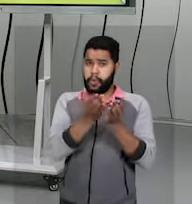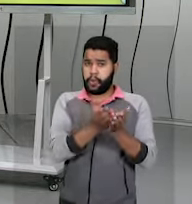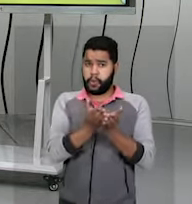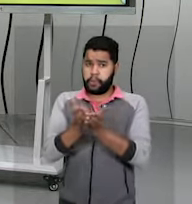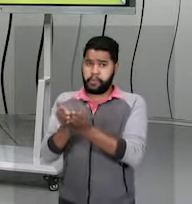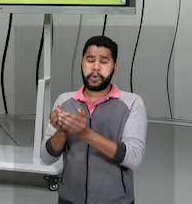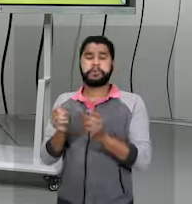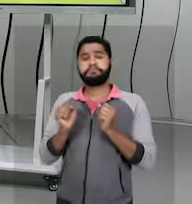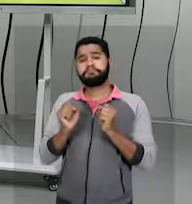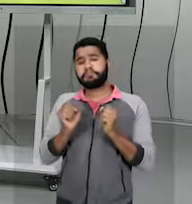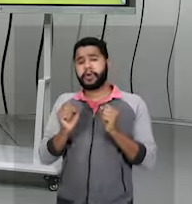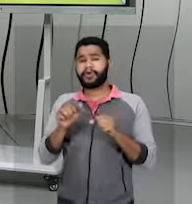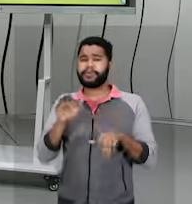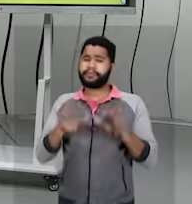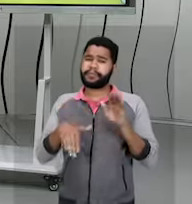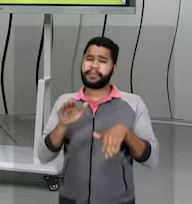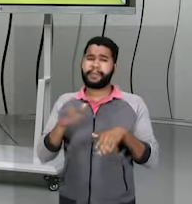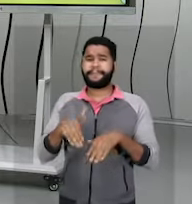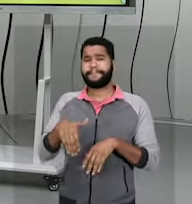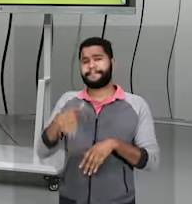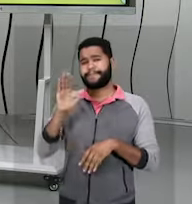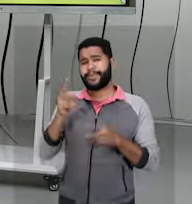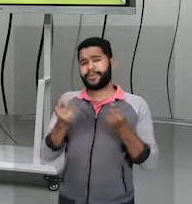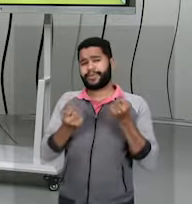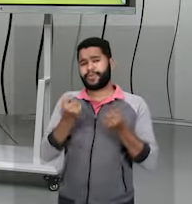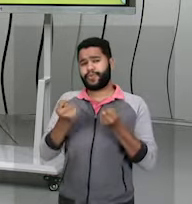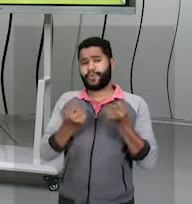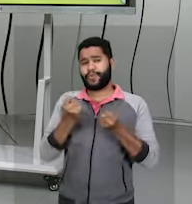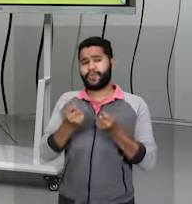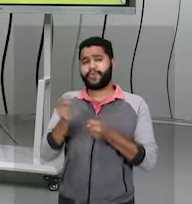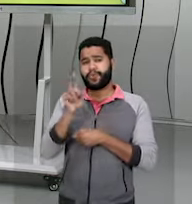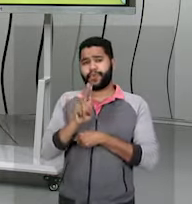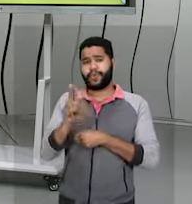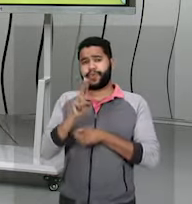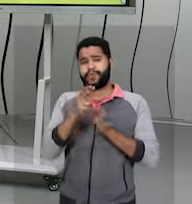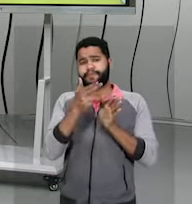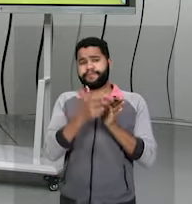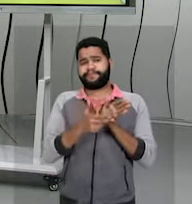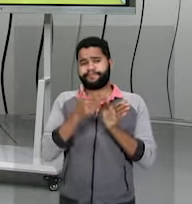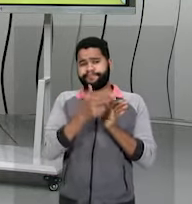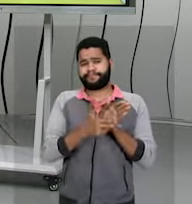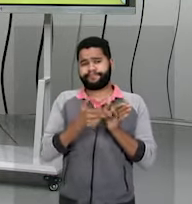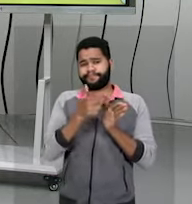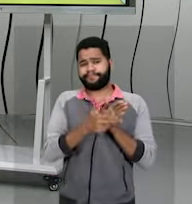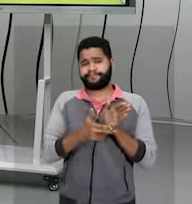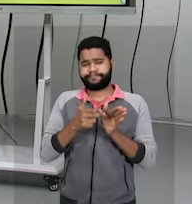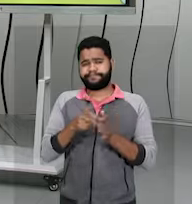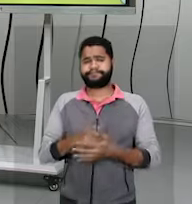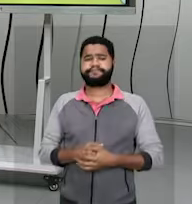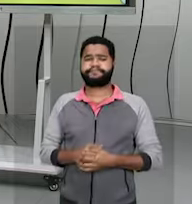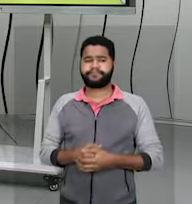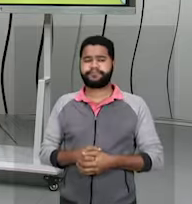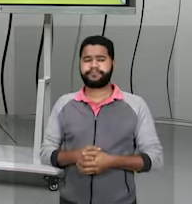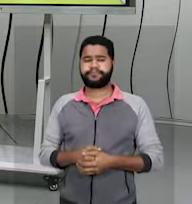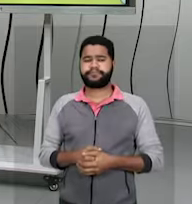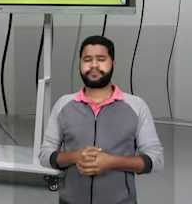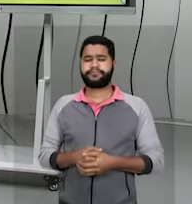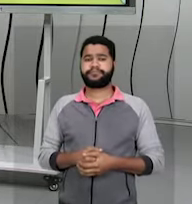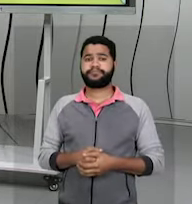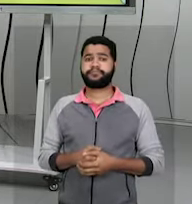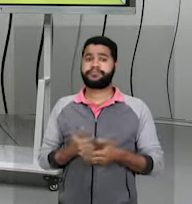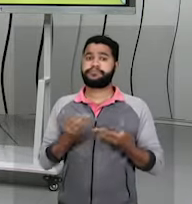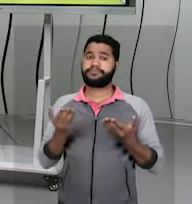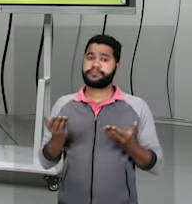mas as vezes é mais econômico Levar né pela pela linha férrea levar de